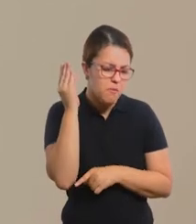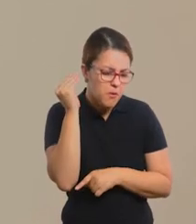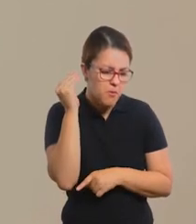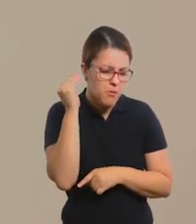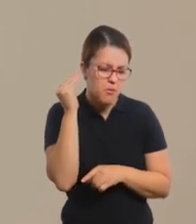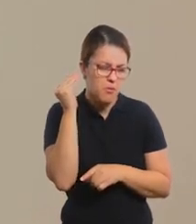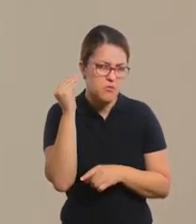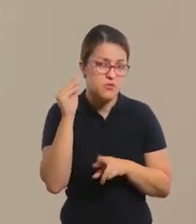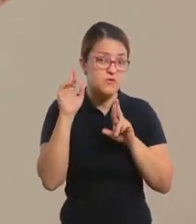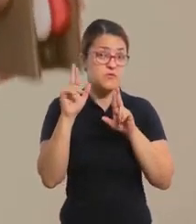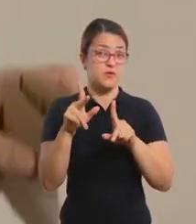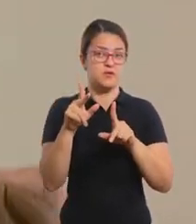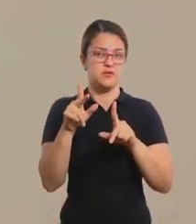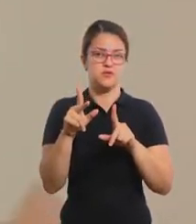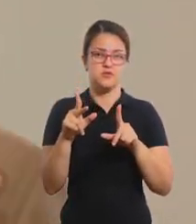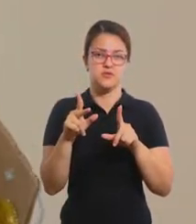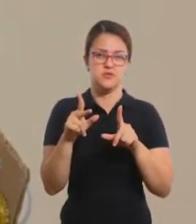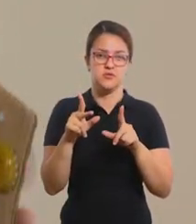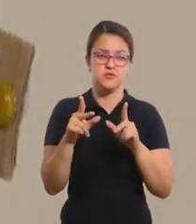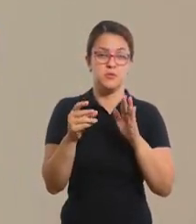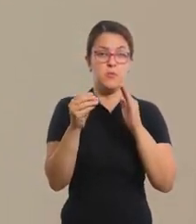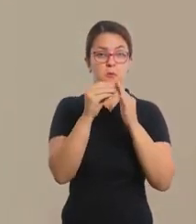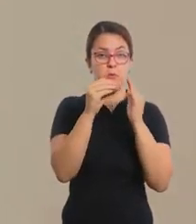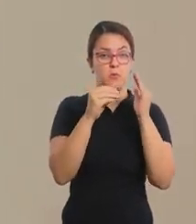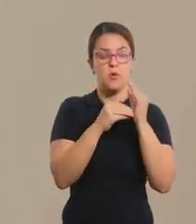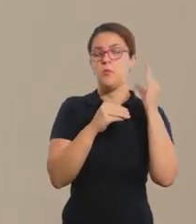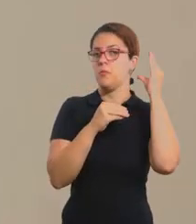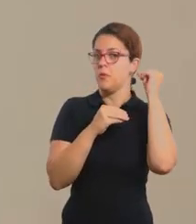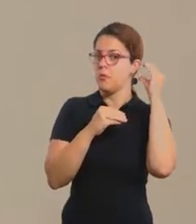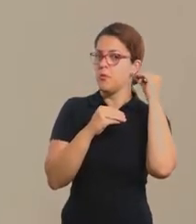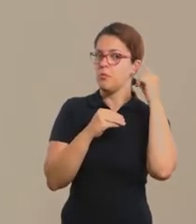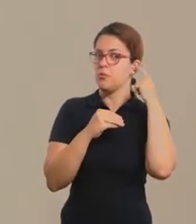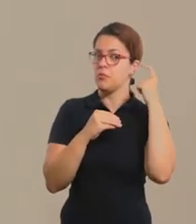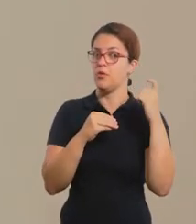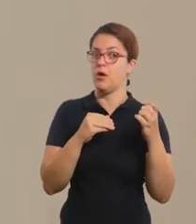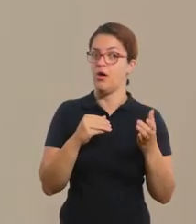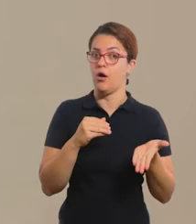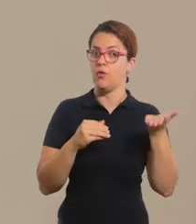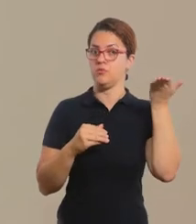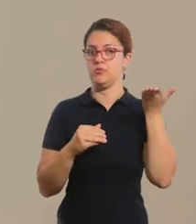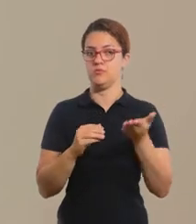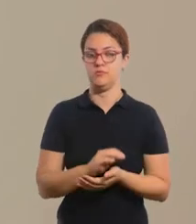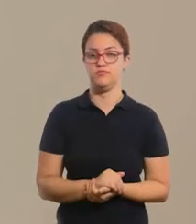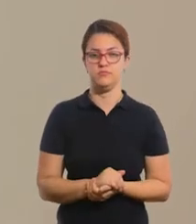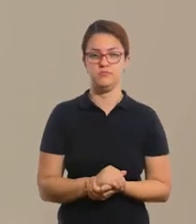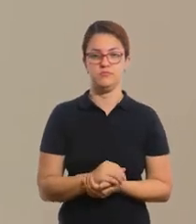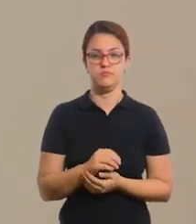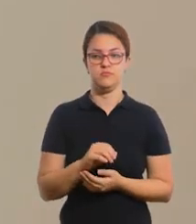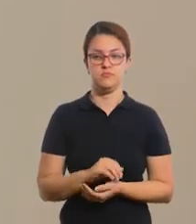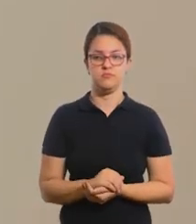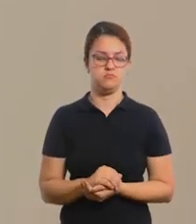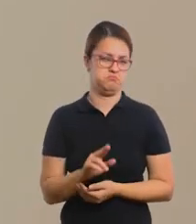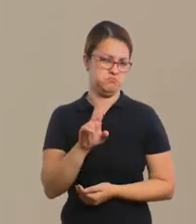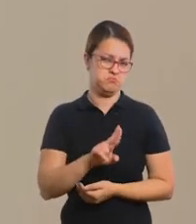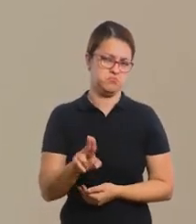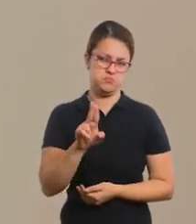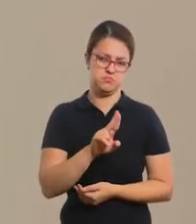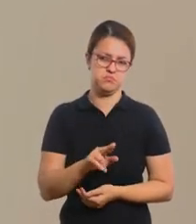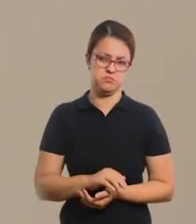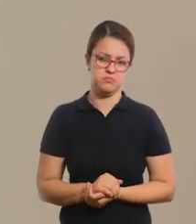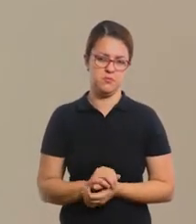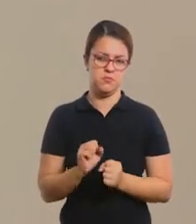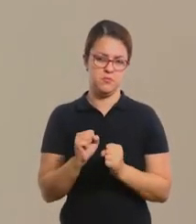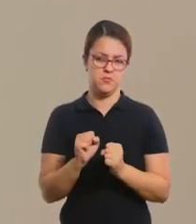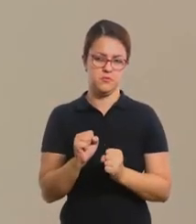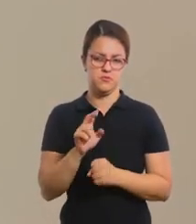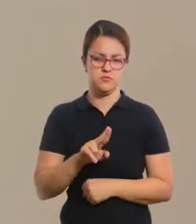som fica modificado com cada material que você colocar. Aqui eu coloquei uma alcinha para facilitar. Dá para usar sem